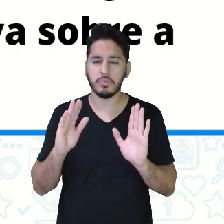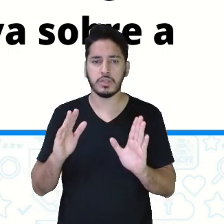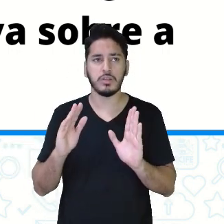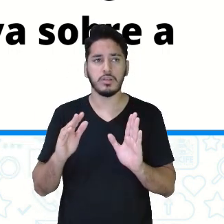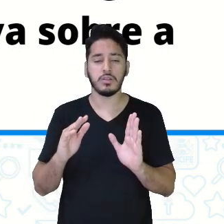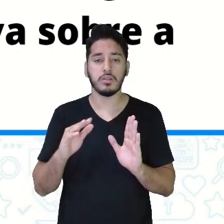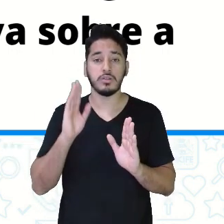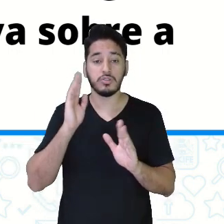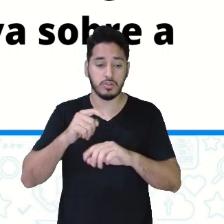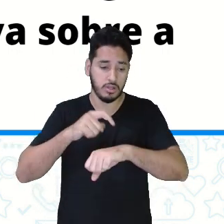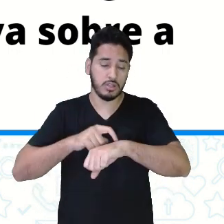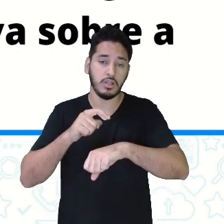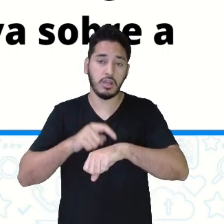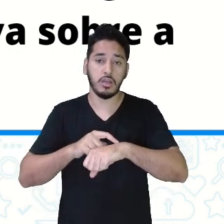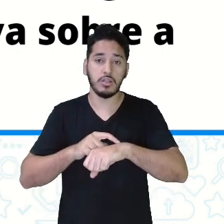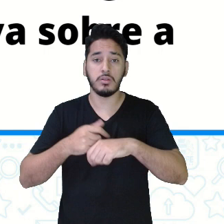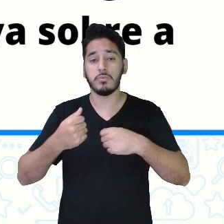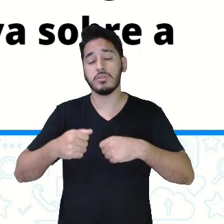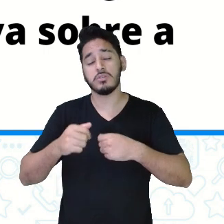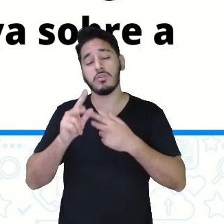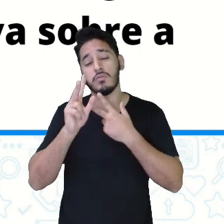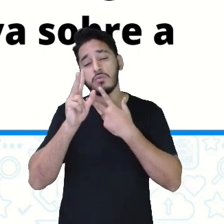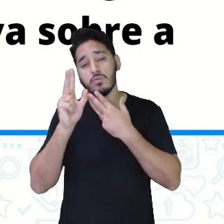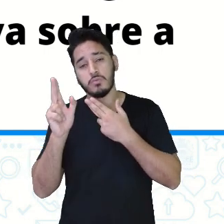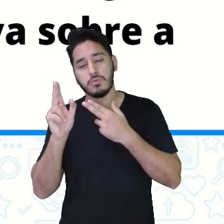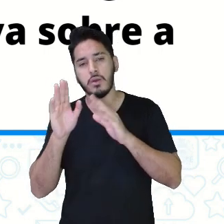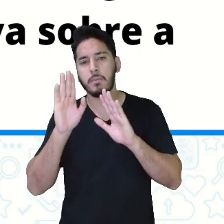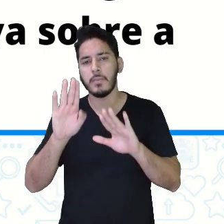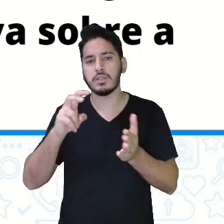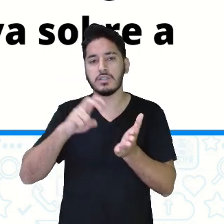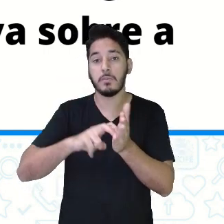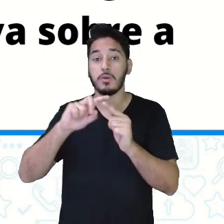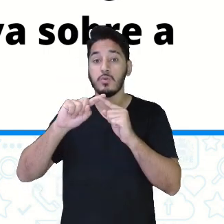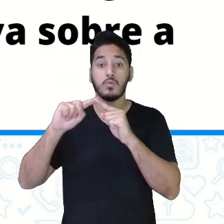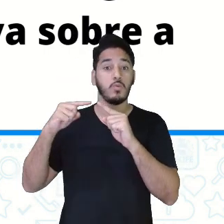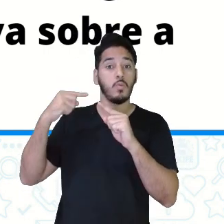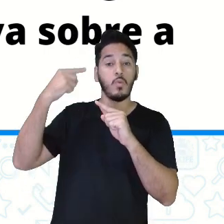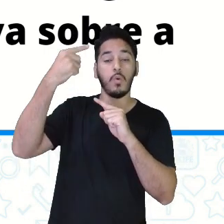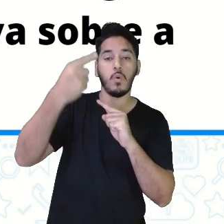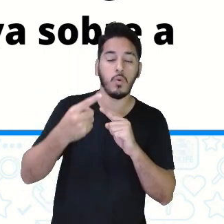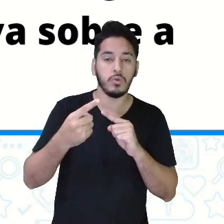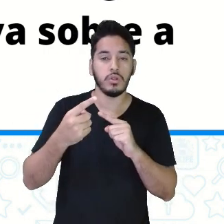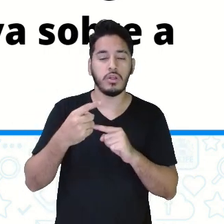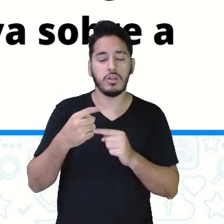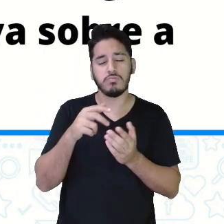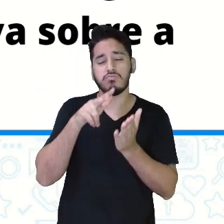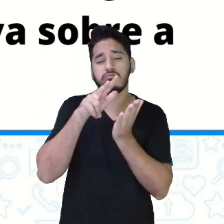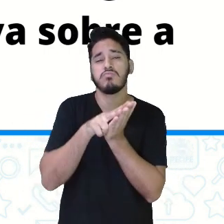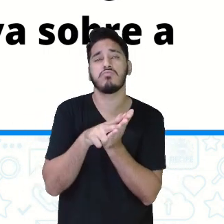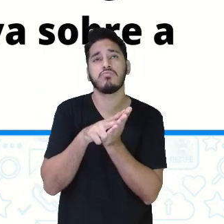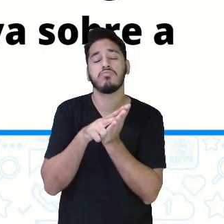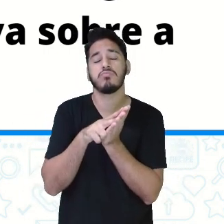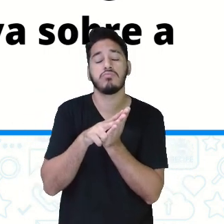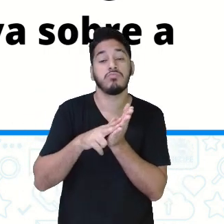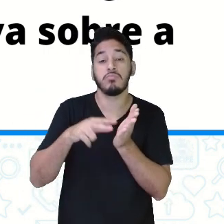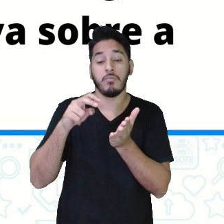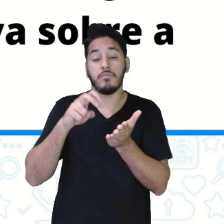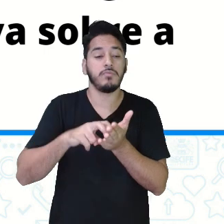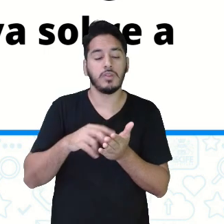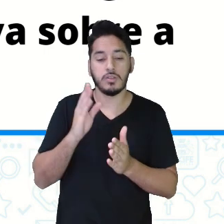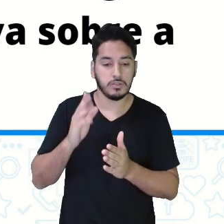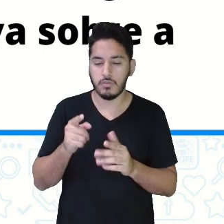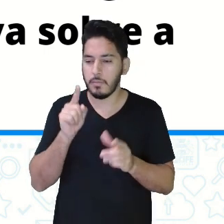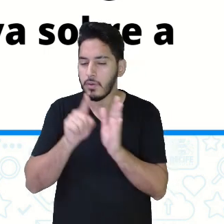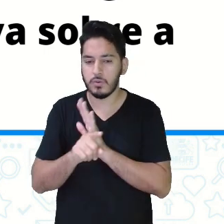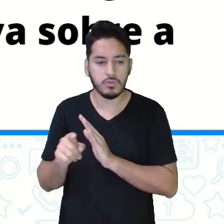Era tarde e só restava dormir. Mas na manhã seguinte, mal se levantou, já foi perguntando pela